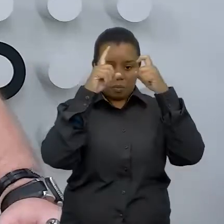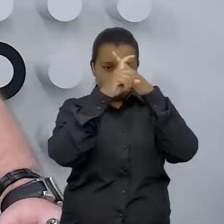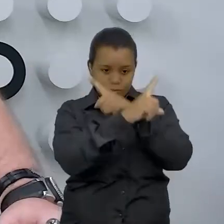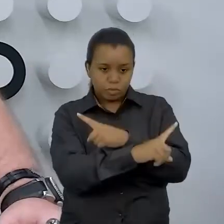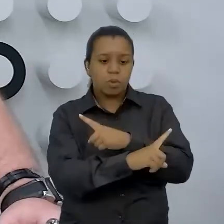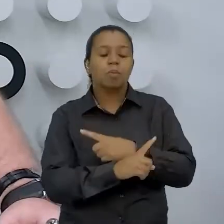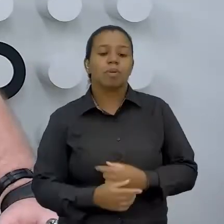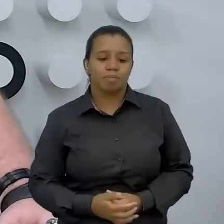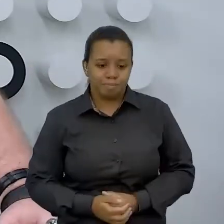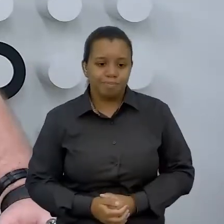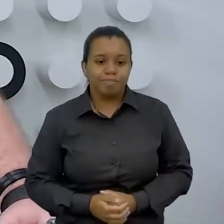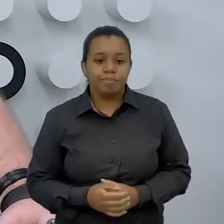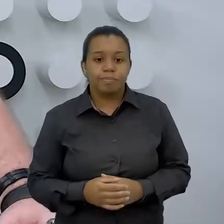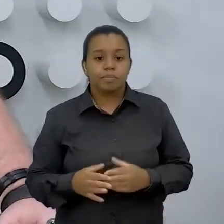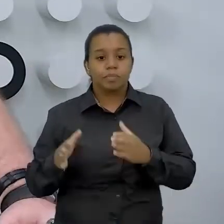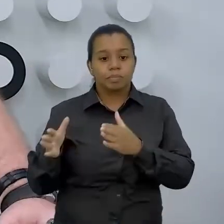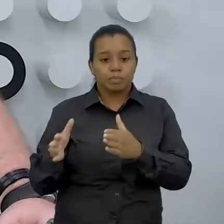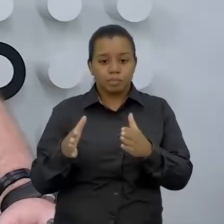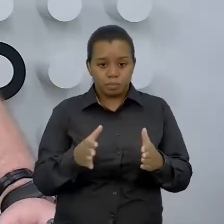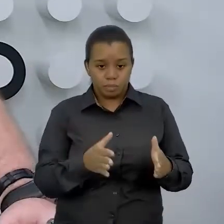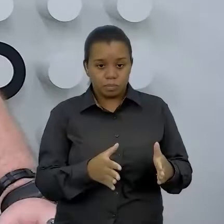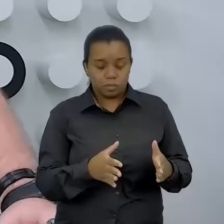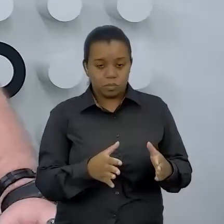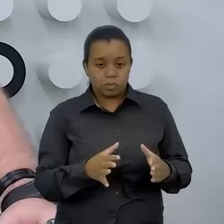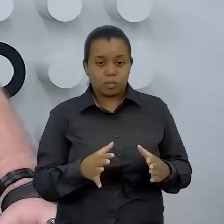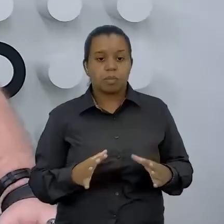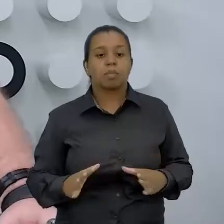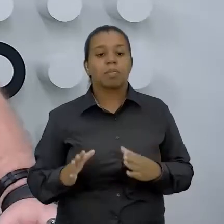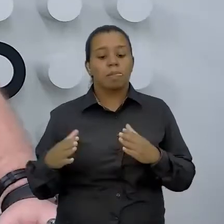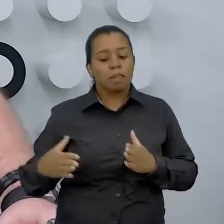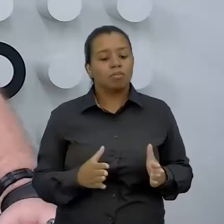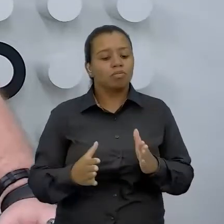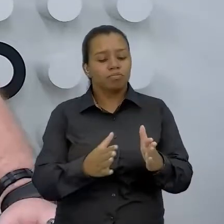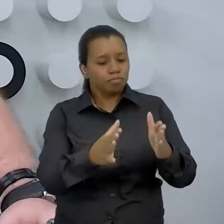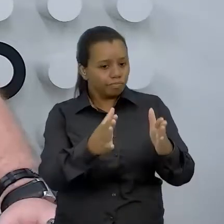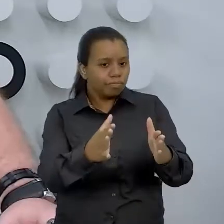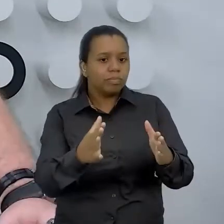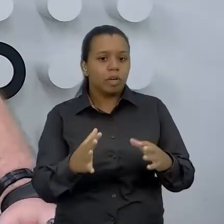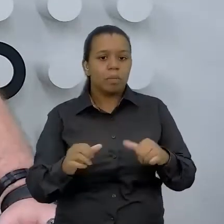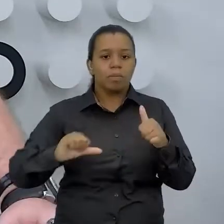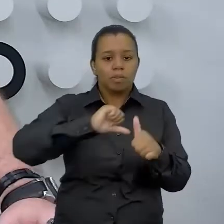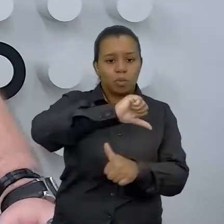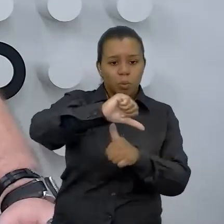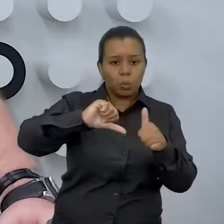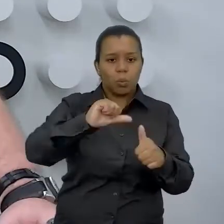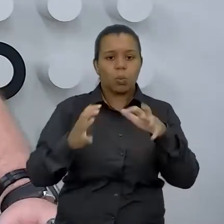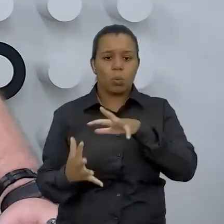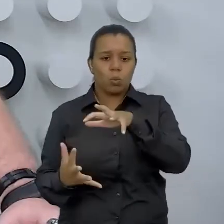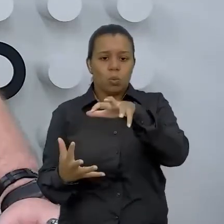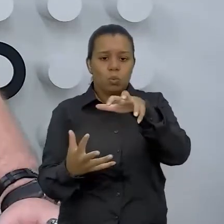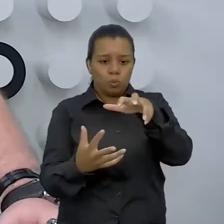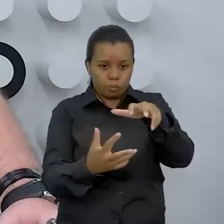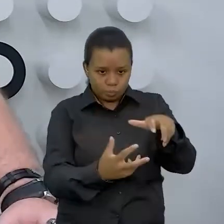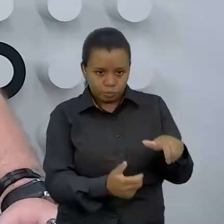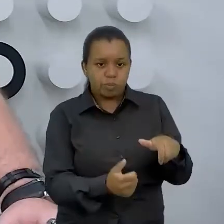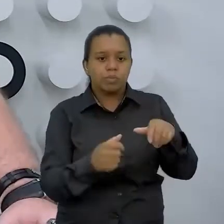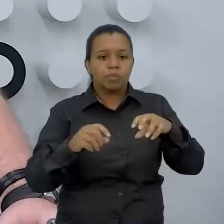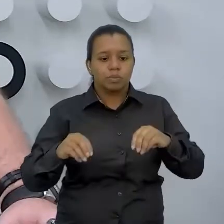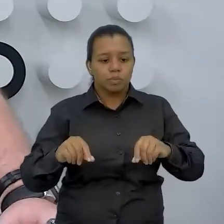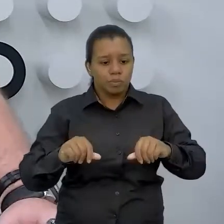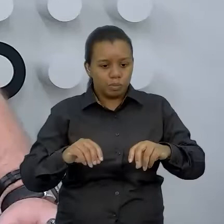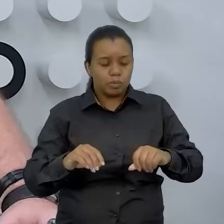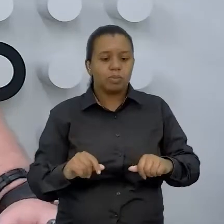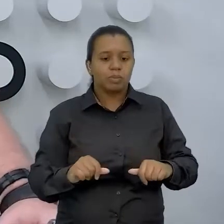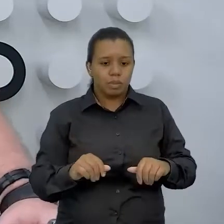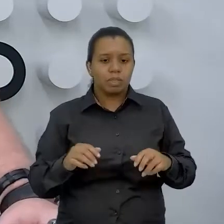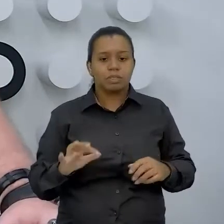alteração pode, né, fazer com que haja caminhos aí na qual interfira, né, na nossa relação, né, com